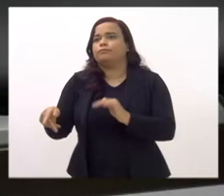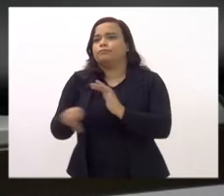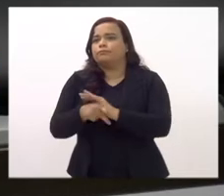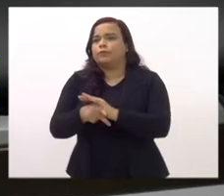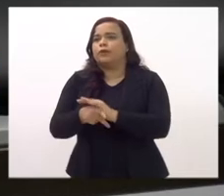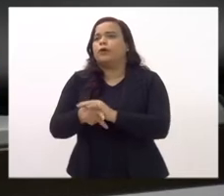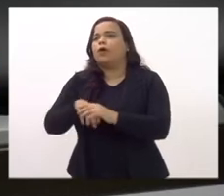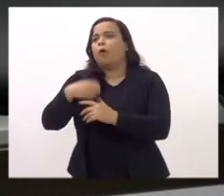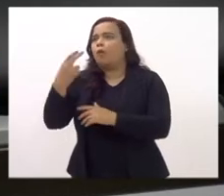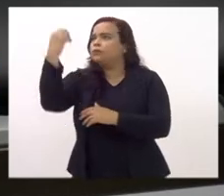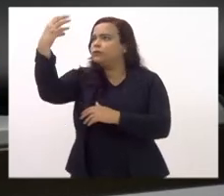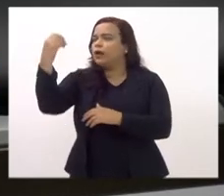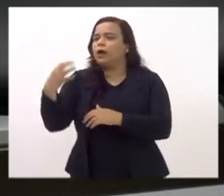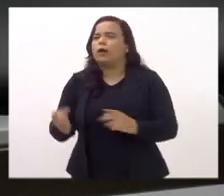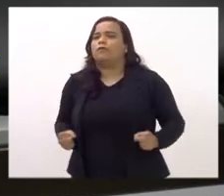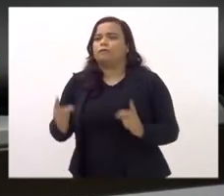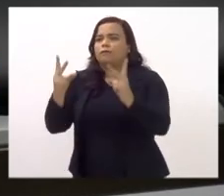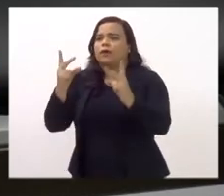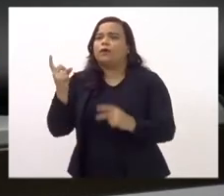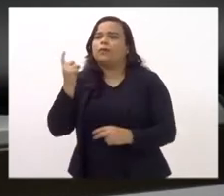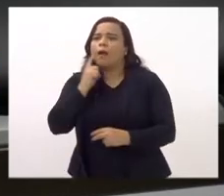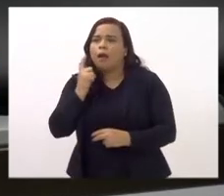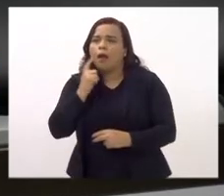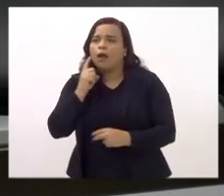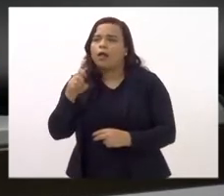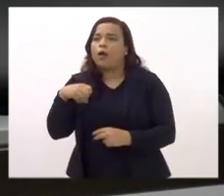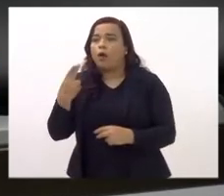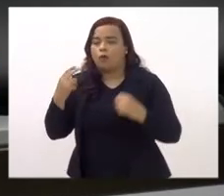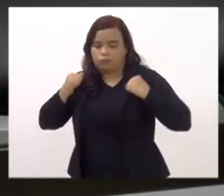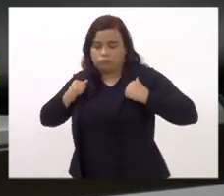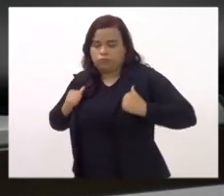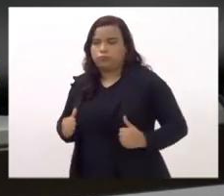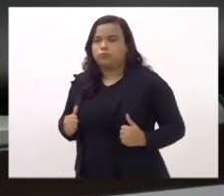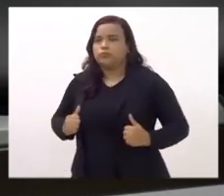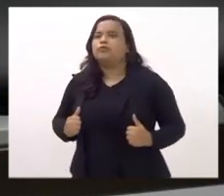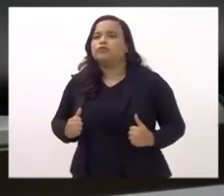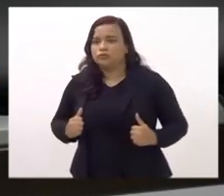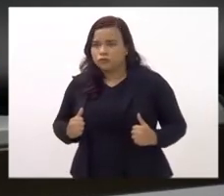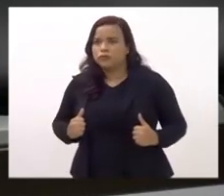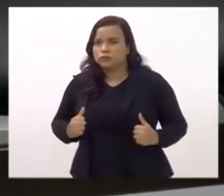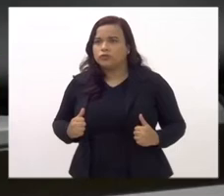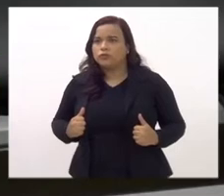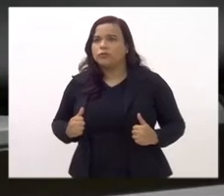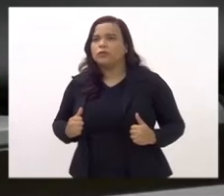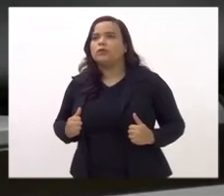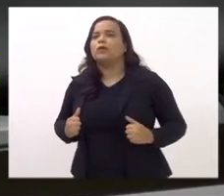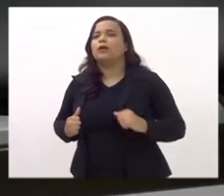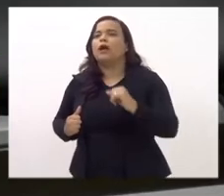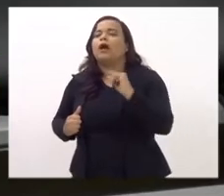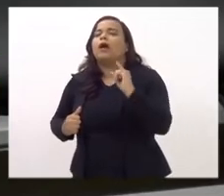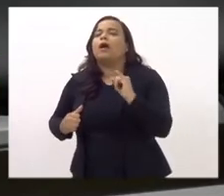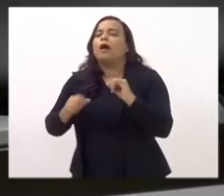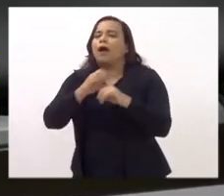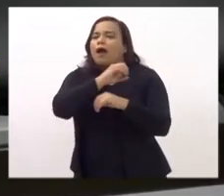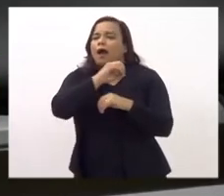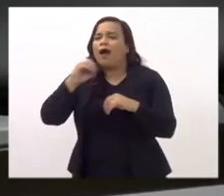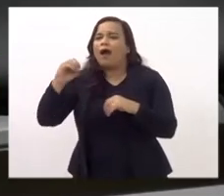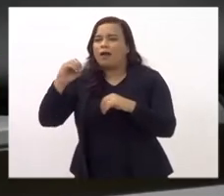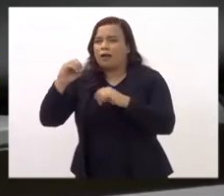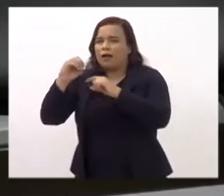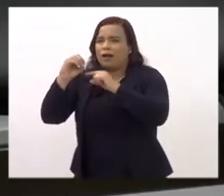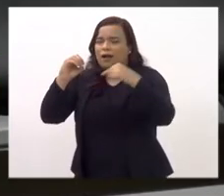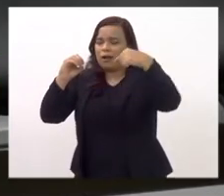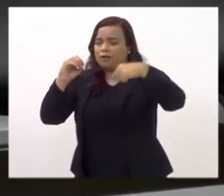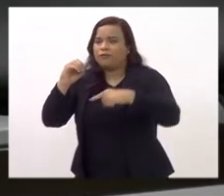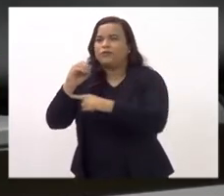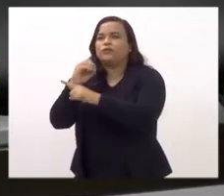bala, está com uma mochila de iFood nas costas indo trabalhar. Infelizmente, essa é a realidade do nosso estado, do nosso país, né?